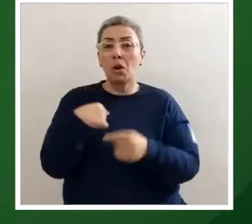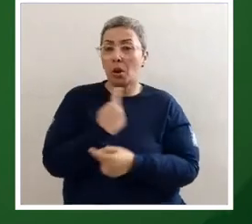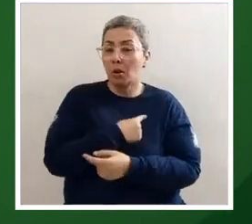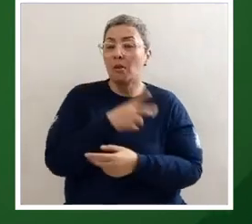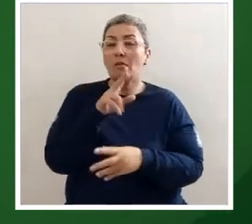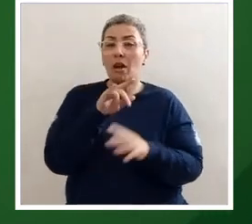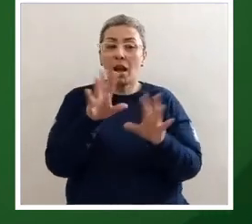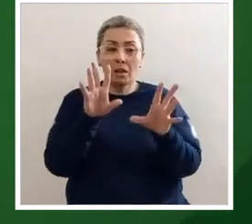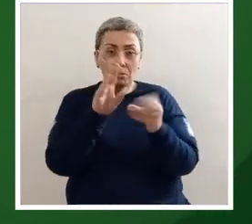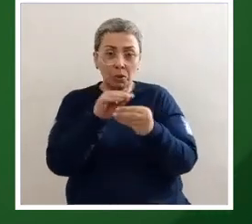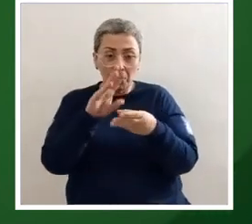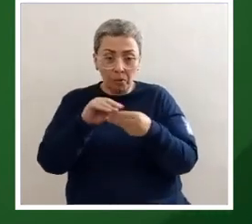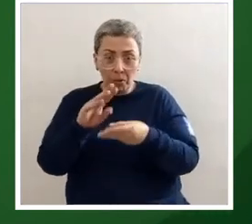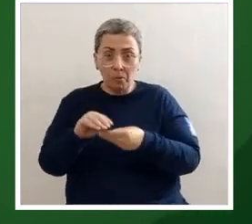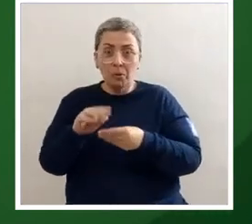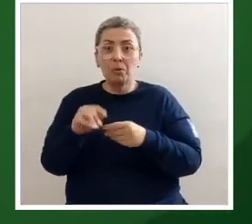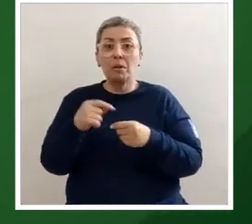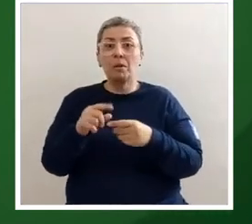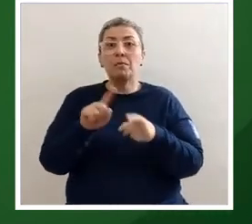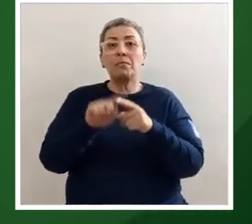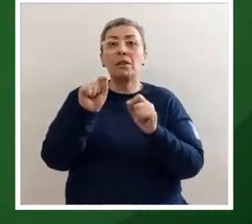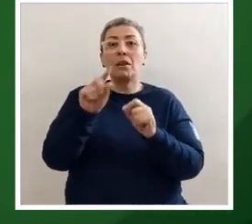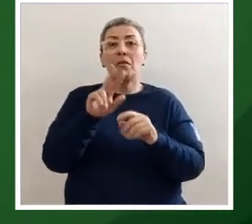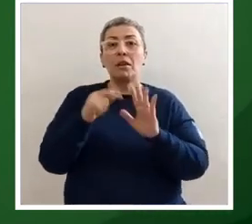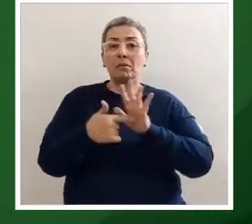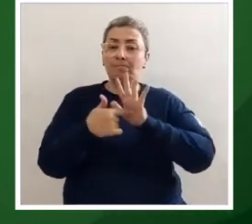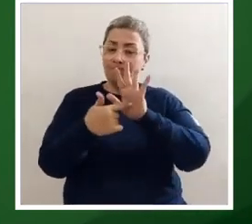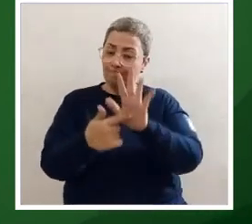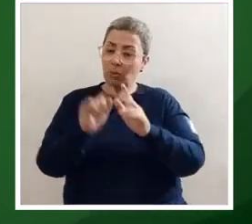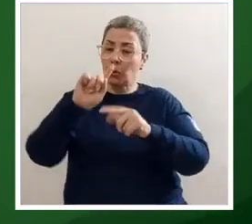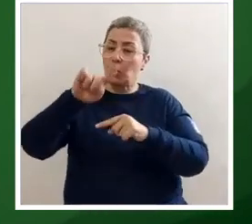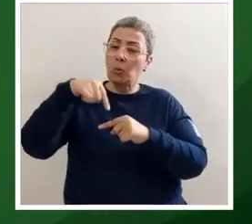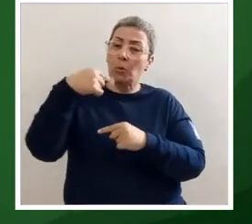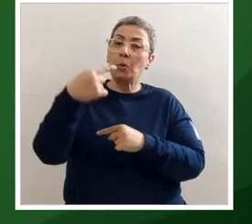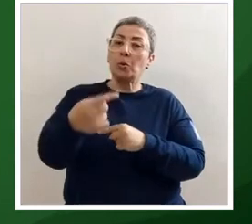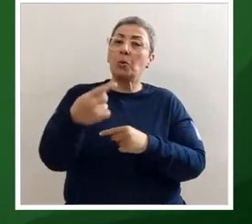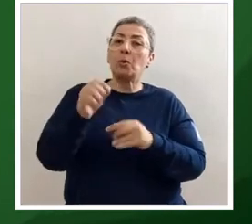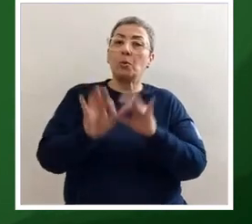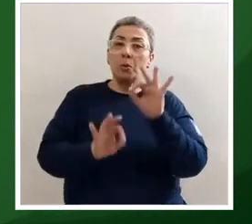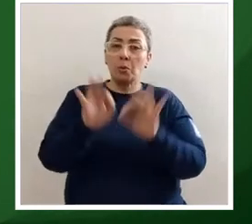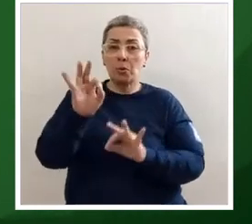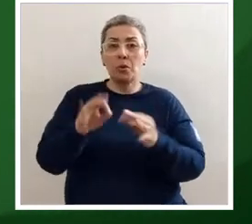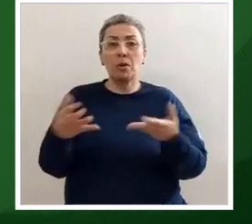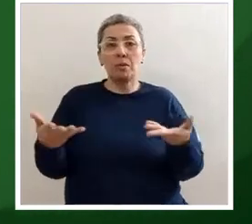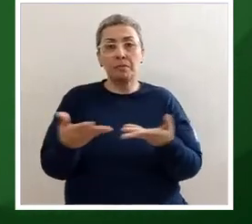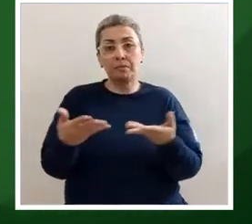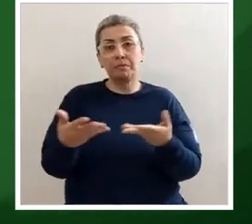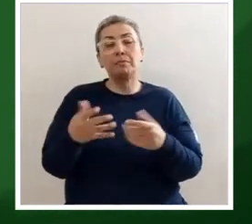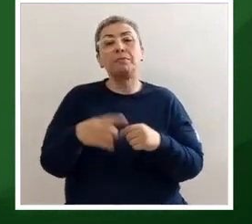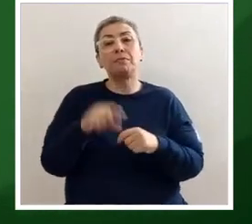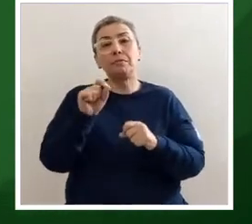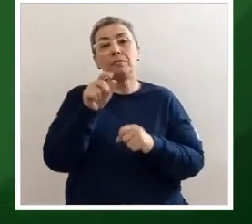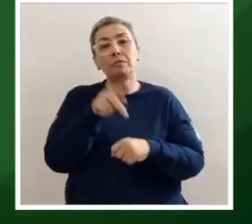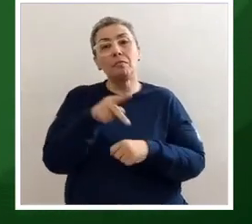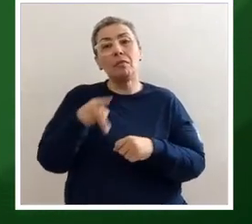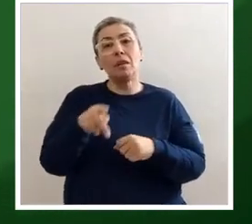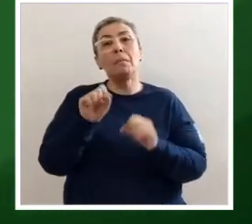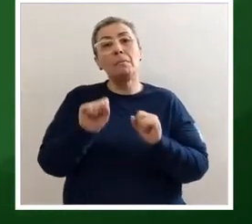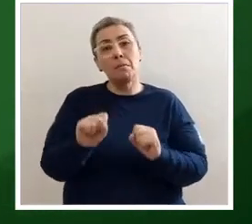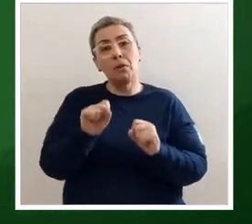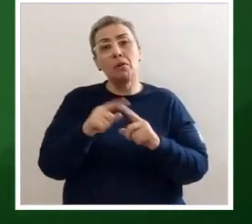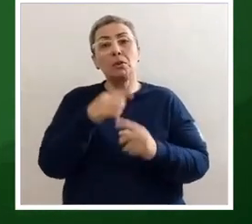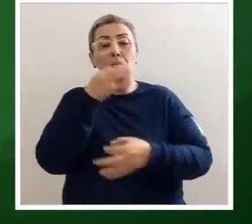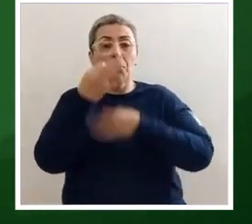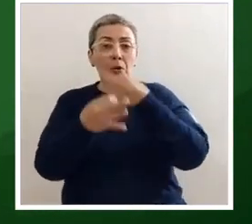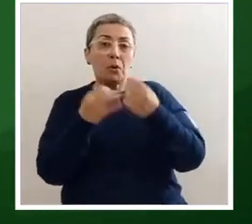vamos começar a sistematizar as reunilas e apresentadas na sequência dos trabalhos de hoje para que a professora Alice